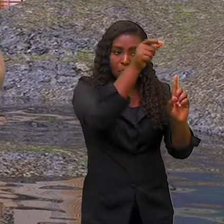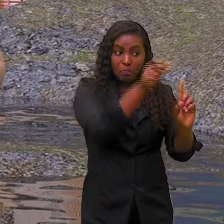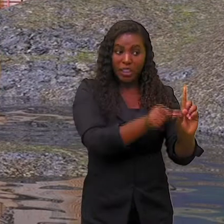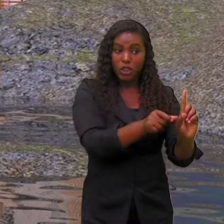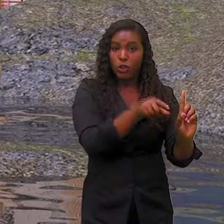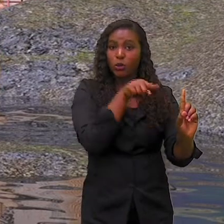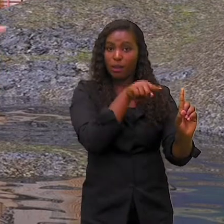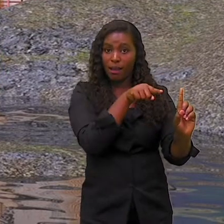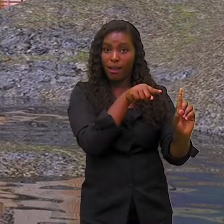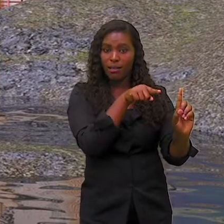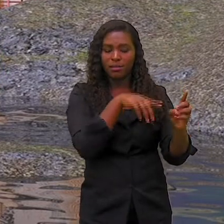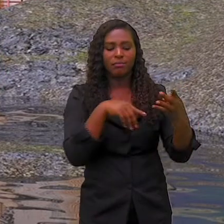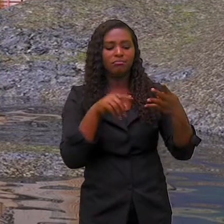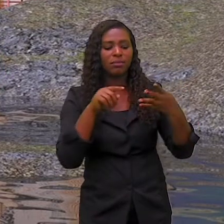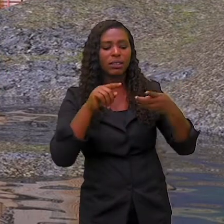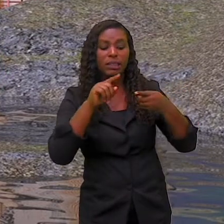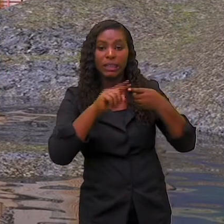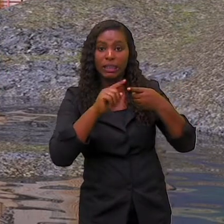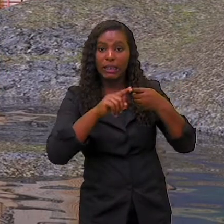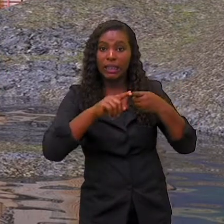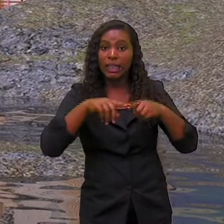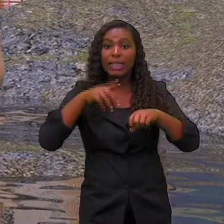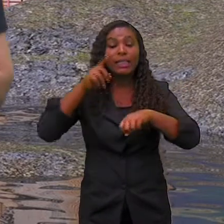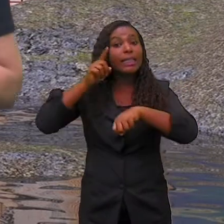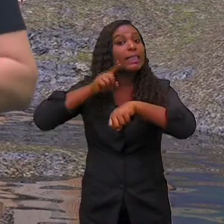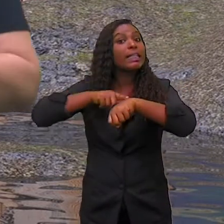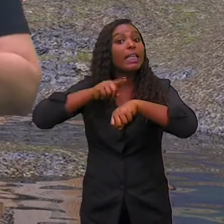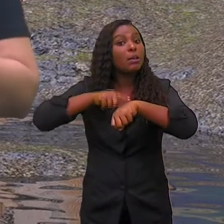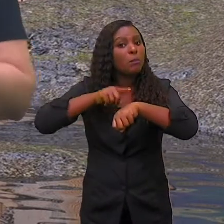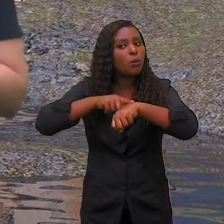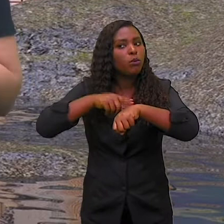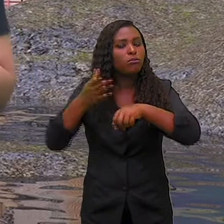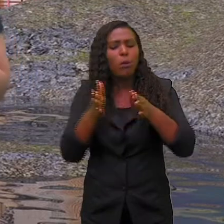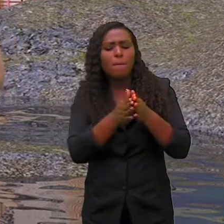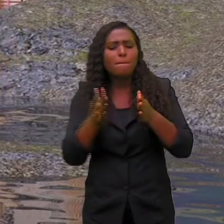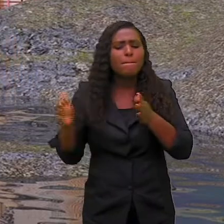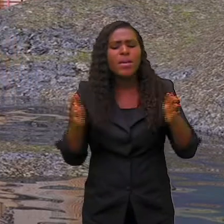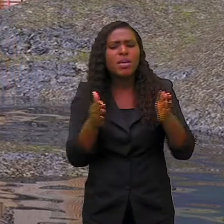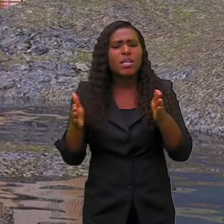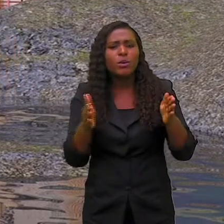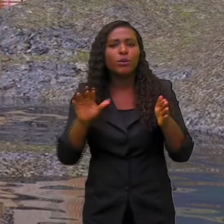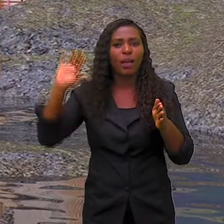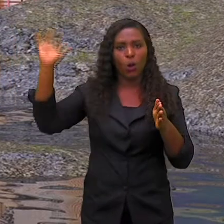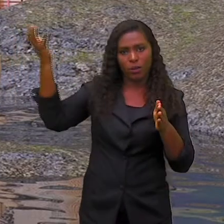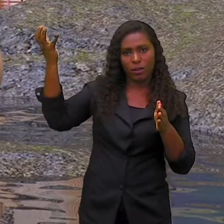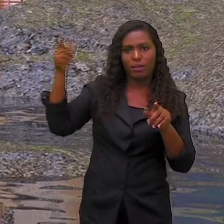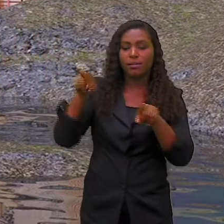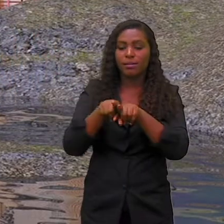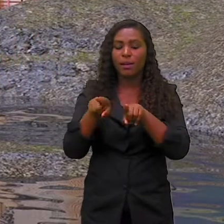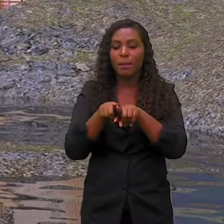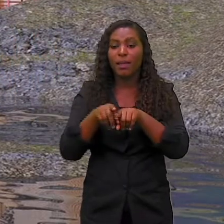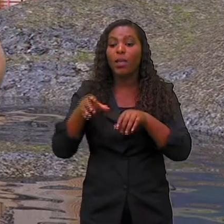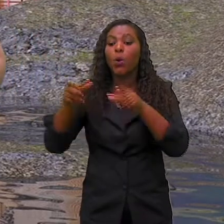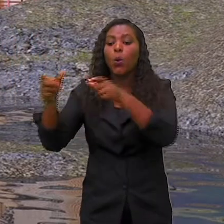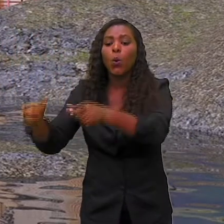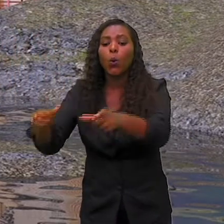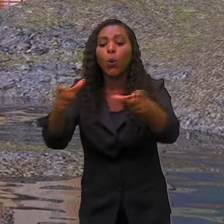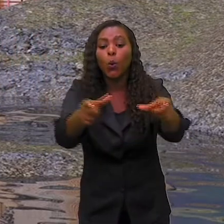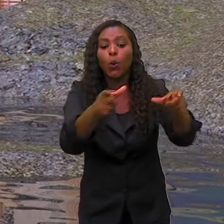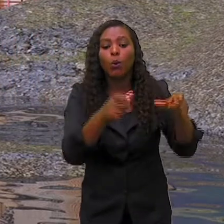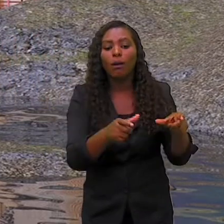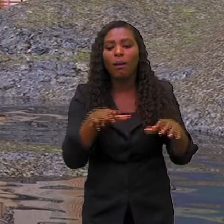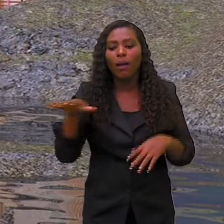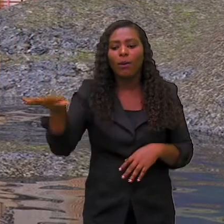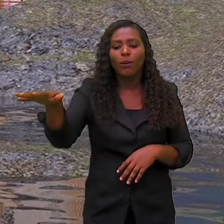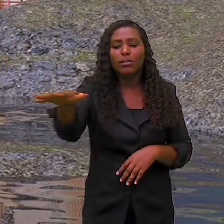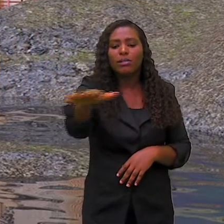que ter um espaço. Então, quando eu pego, por exemplo, uma receita de bolo, é uma